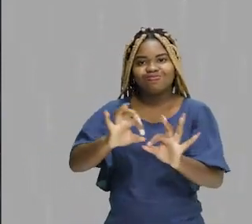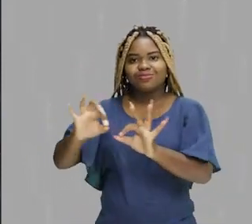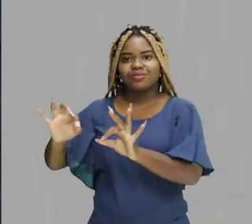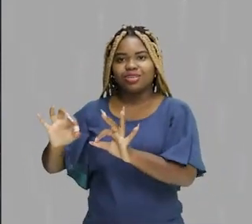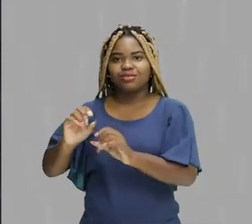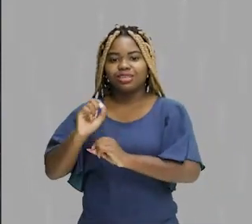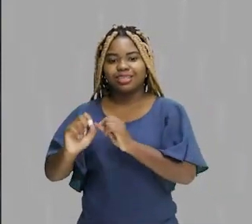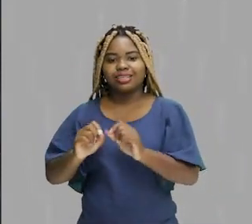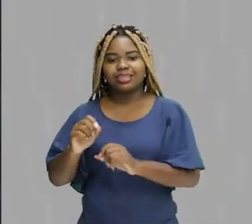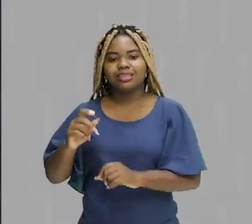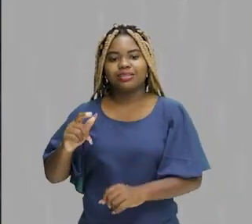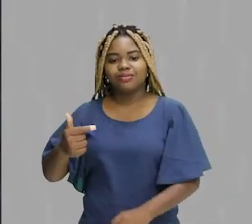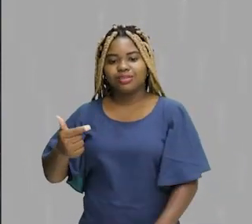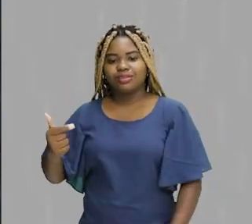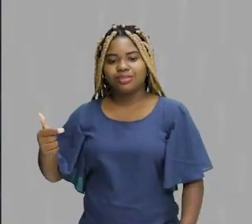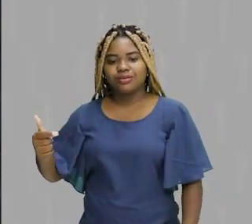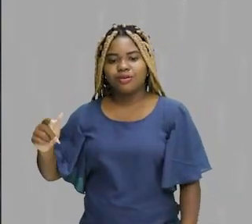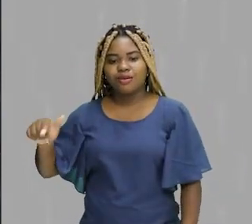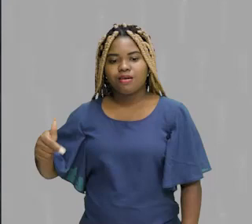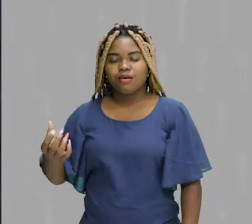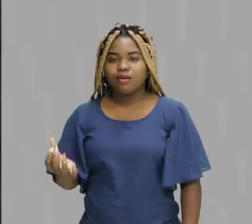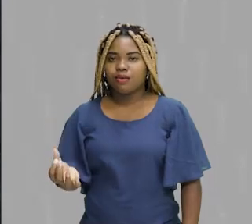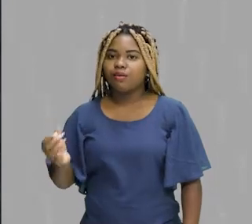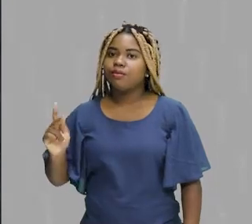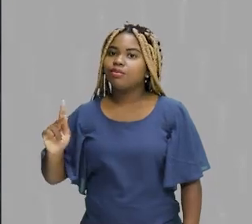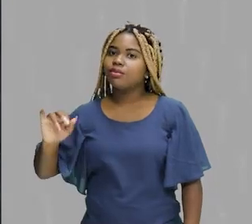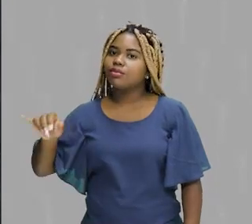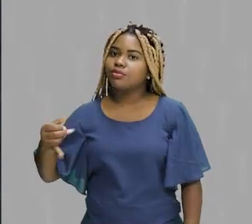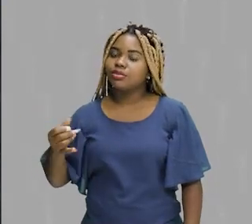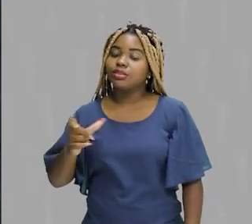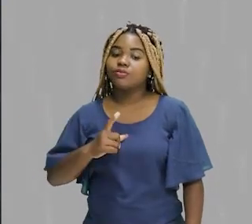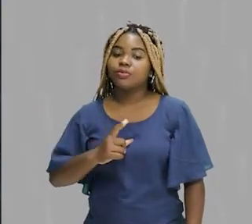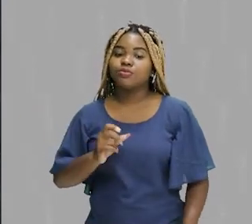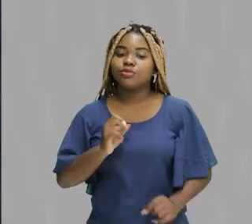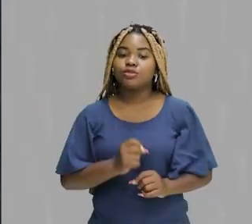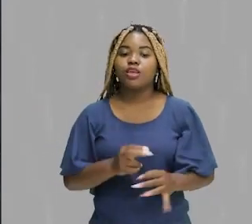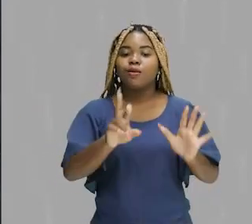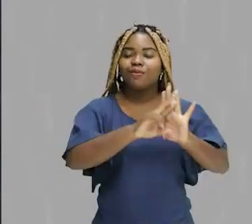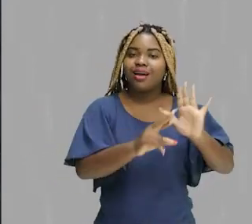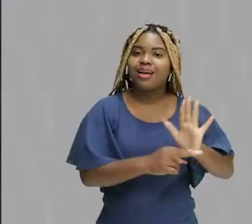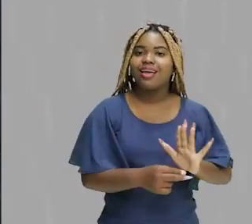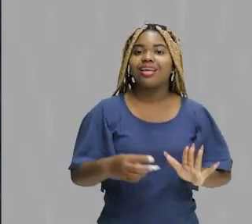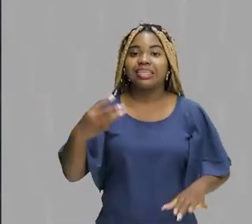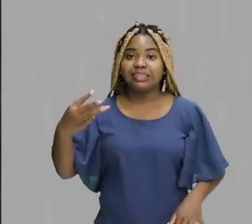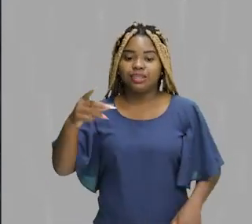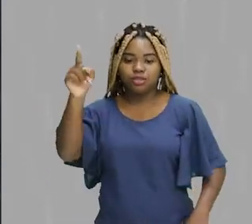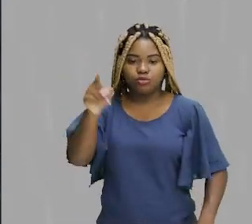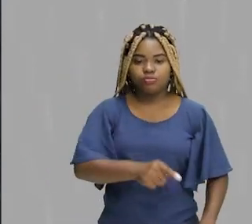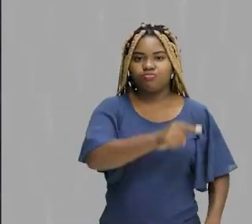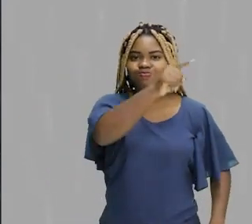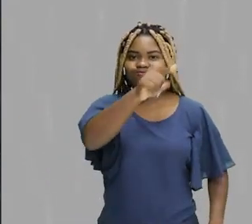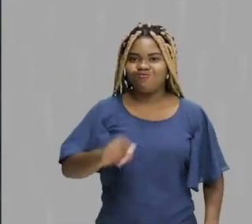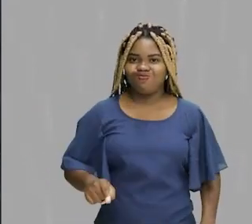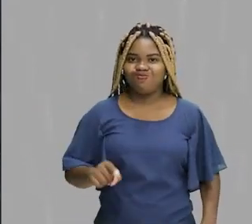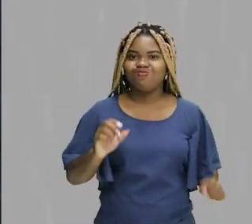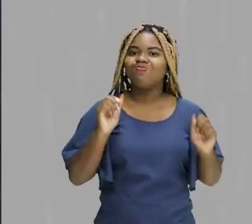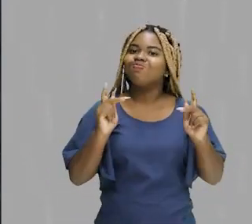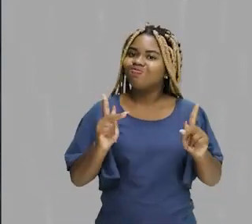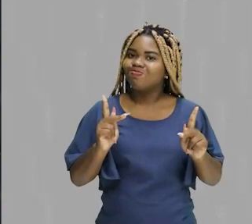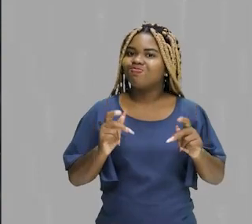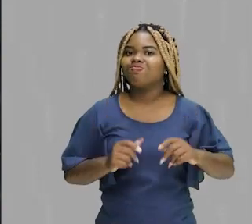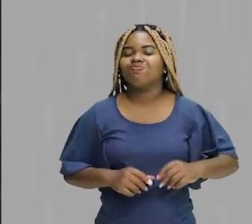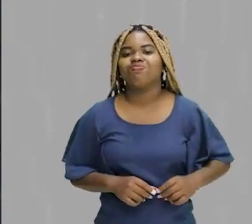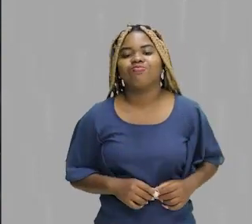222,6 kJ de calor. Então, nós montamos o que? Uma regra de 3, uma regra de 3 simples. E aí, fazendo meios